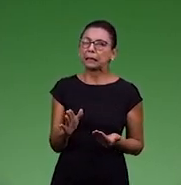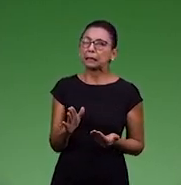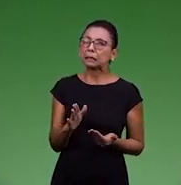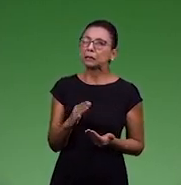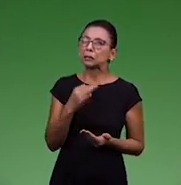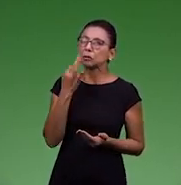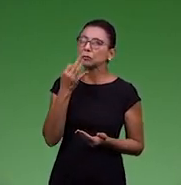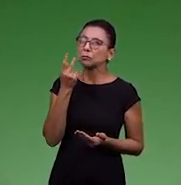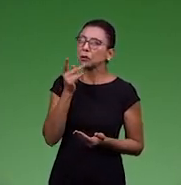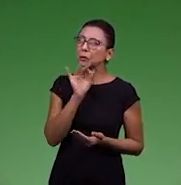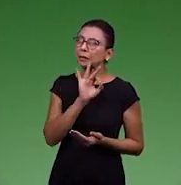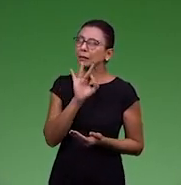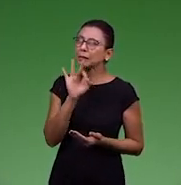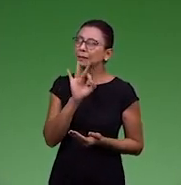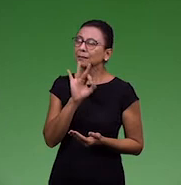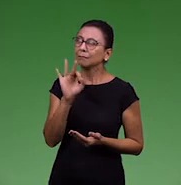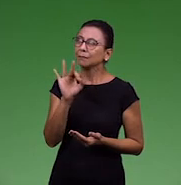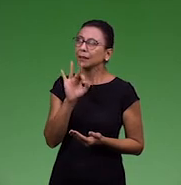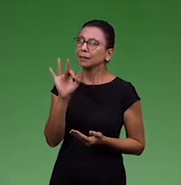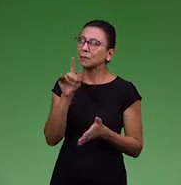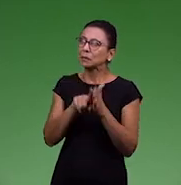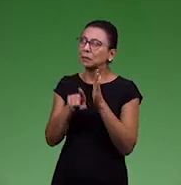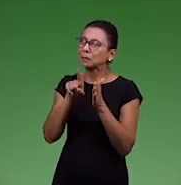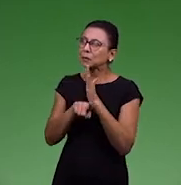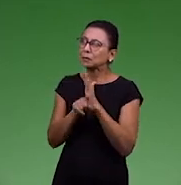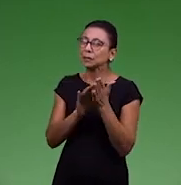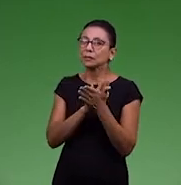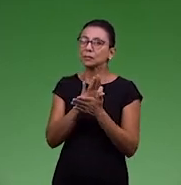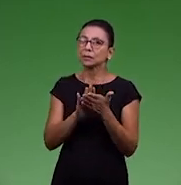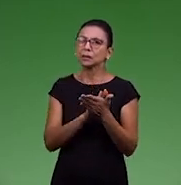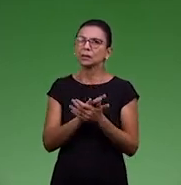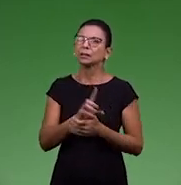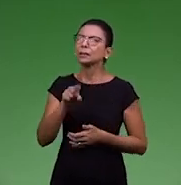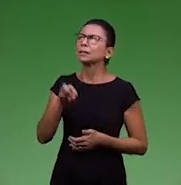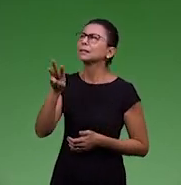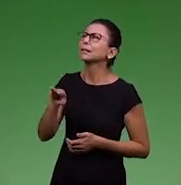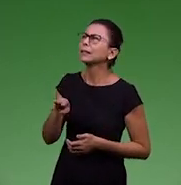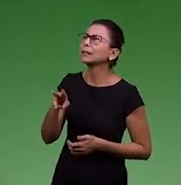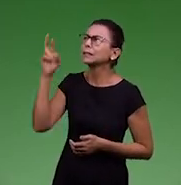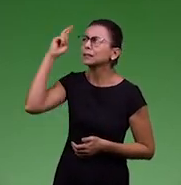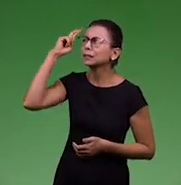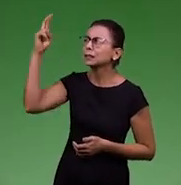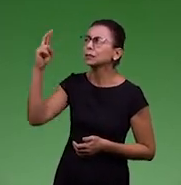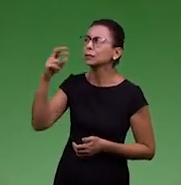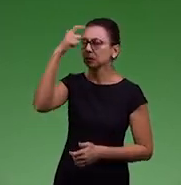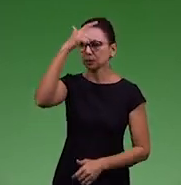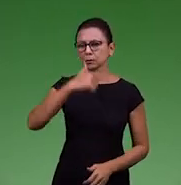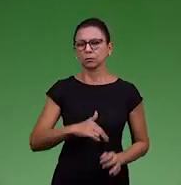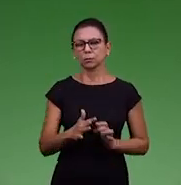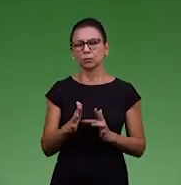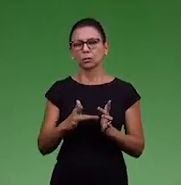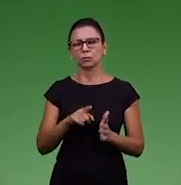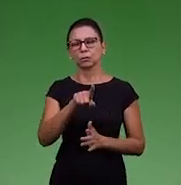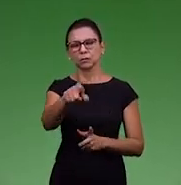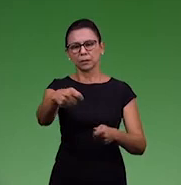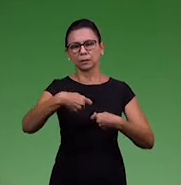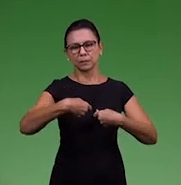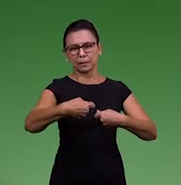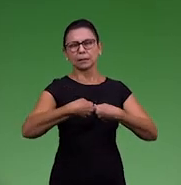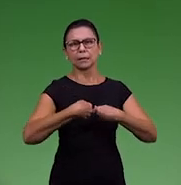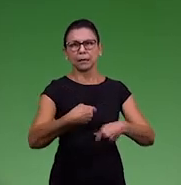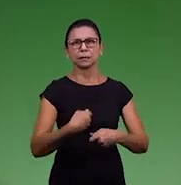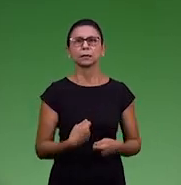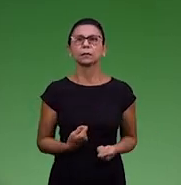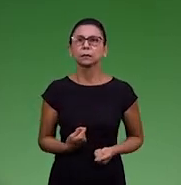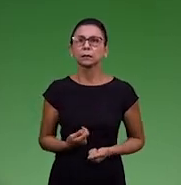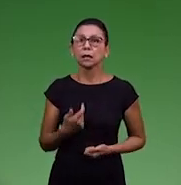Senhor, quem és tu, Senhor? Se eu sou Jesus, a quem tu persegues, dura é para ti recalcitrar com os aguilhões. E, pô, Senhor, o que eu